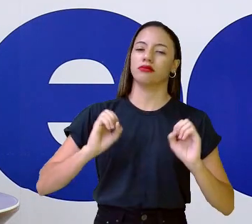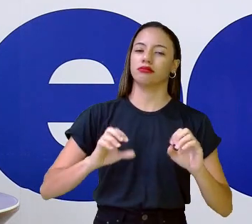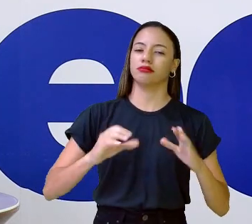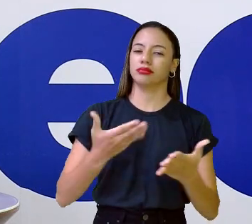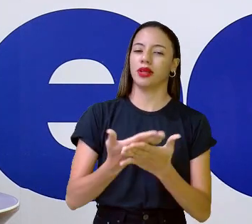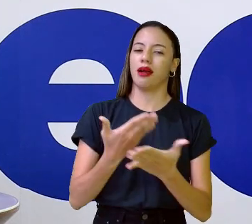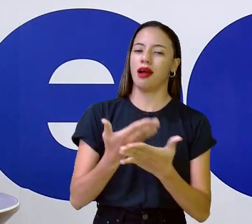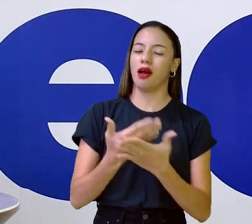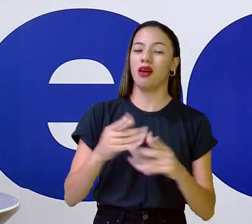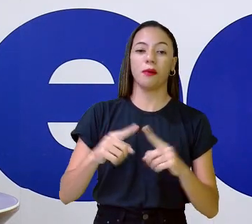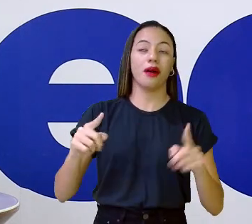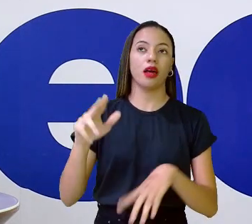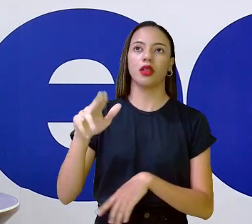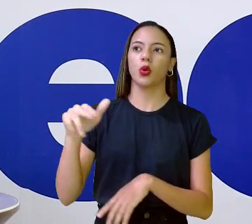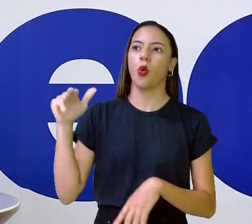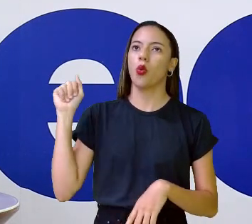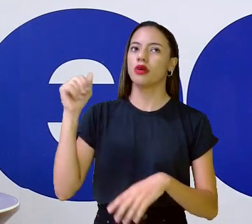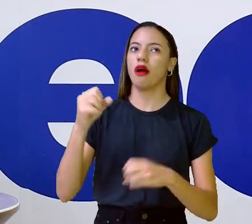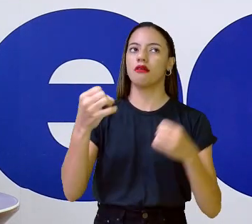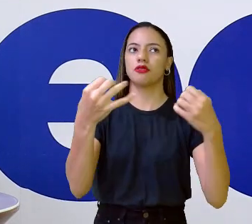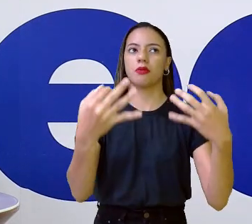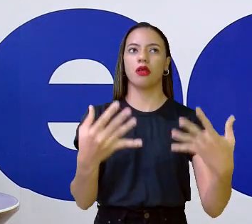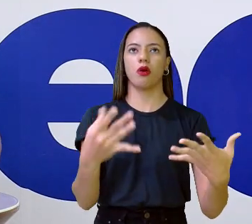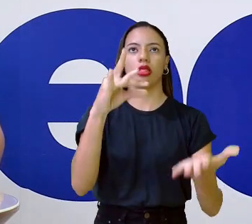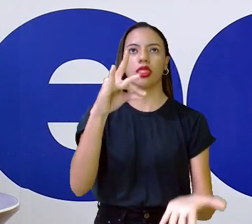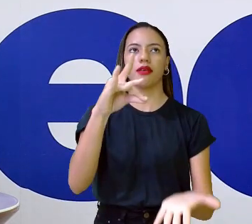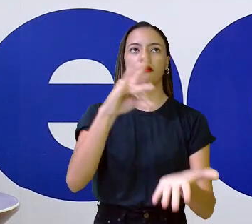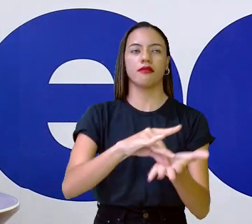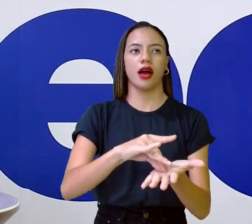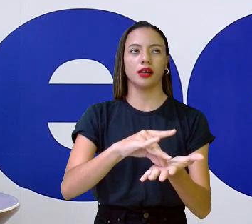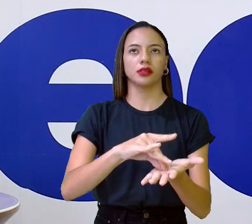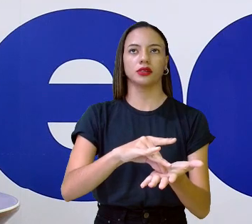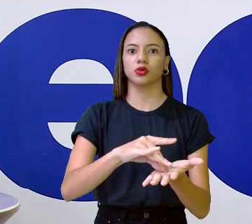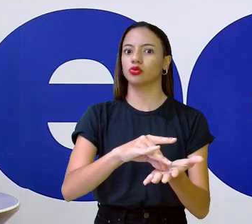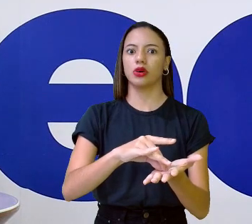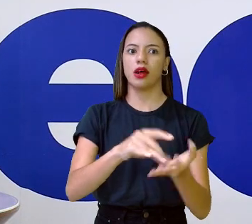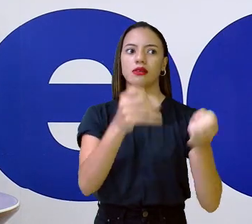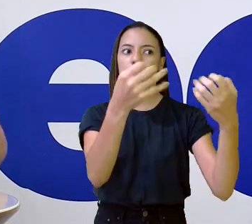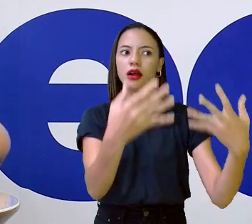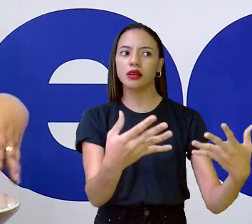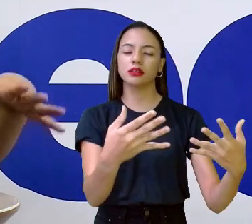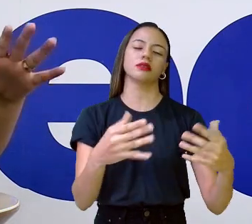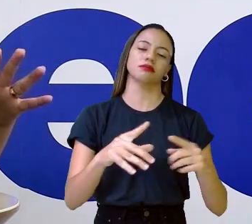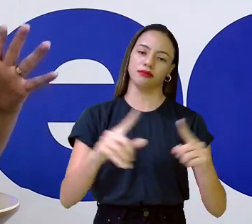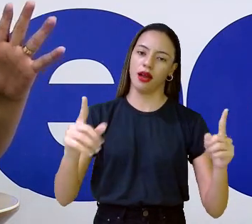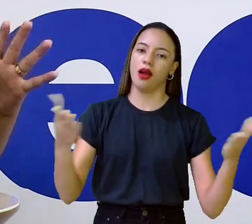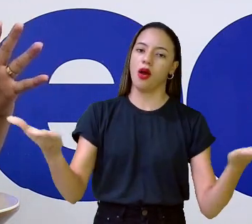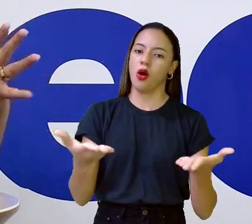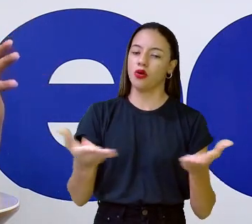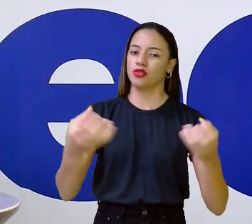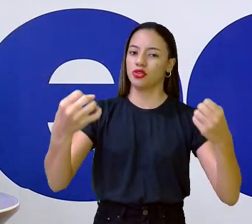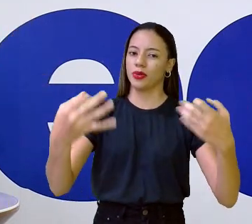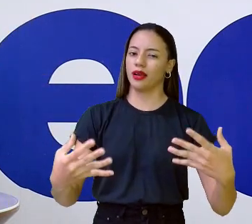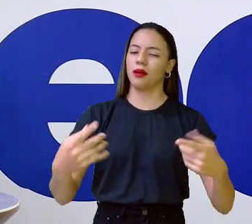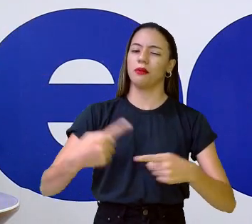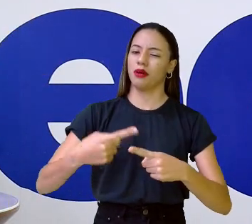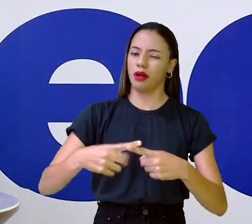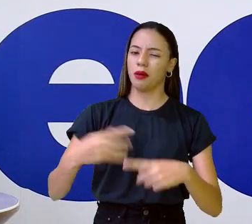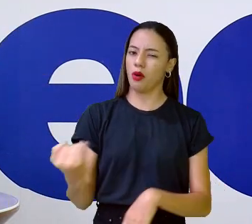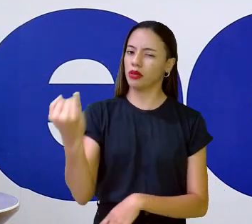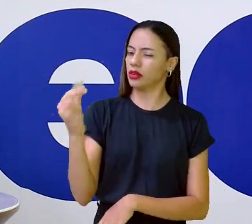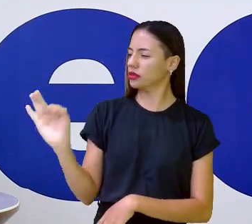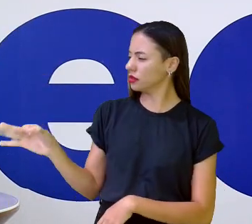nunca definiu, a gente nunca trouxe a definição e hoje a gente vai trazer, porque é sempre importante isso, né, Adri? Isso. A